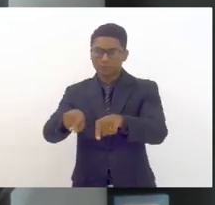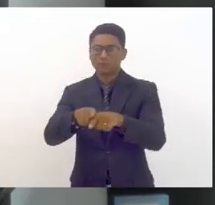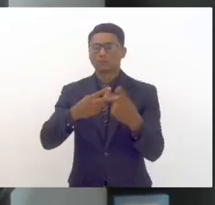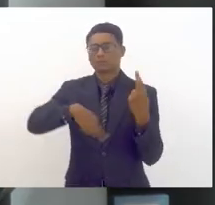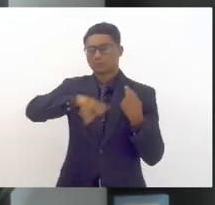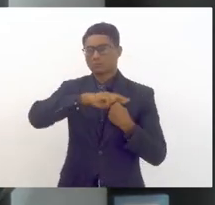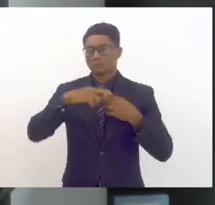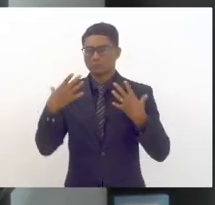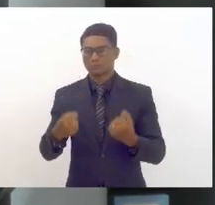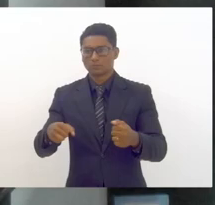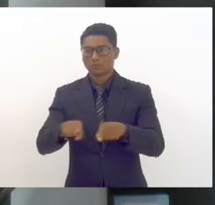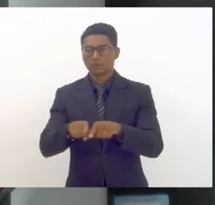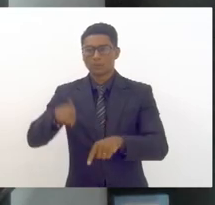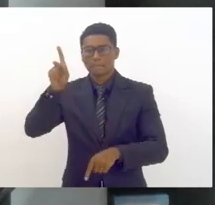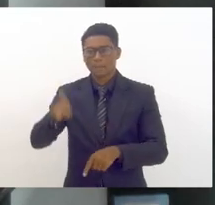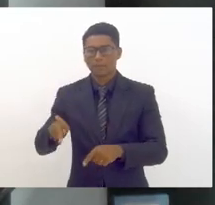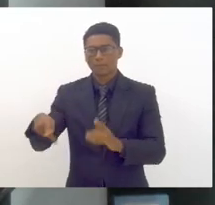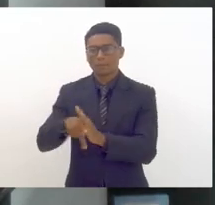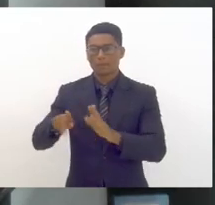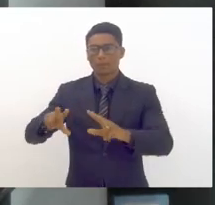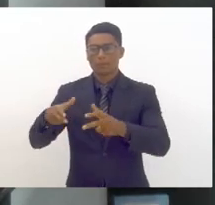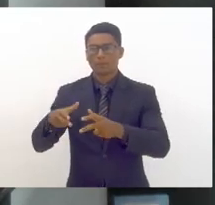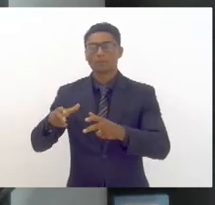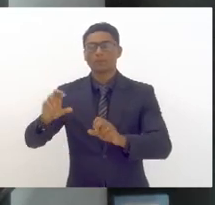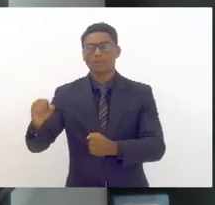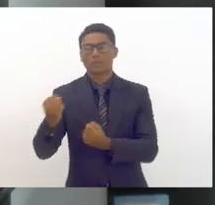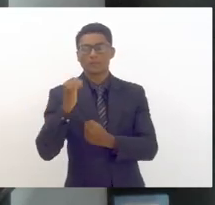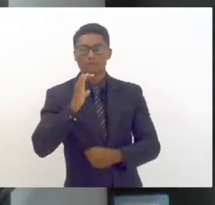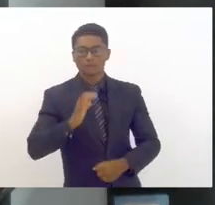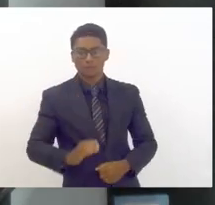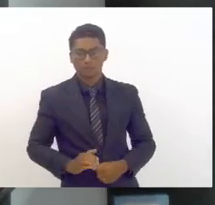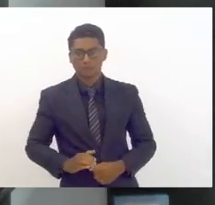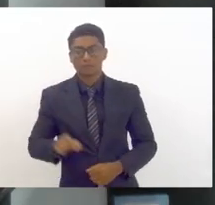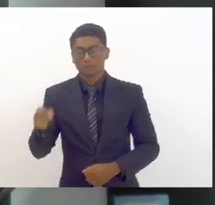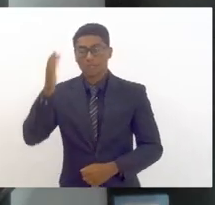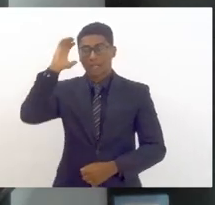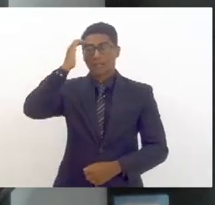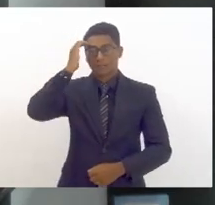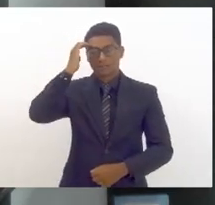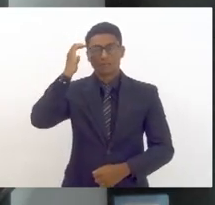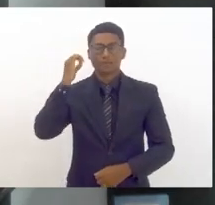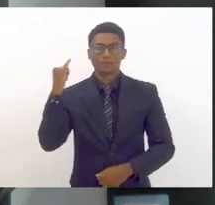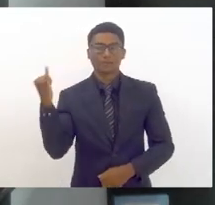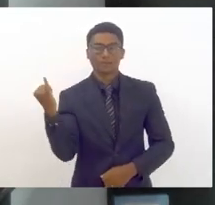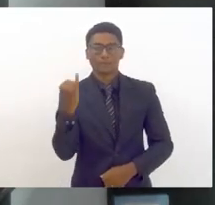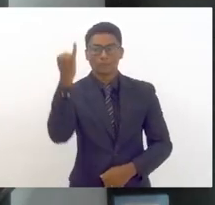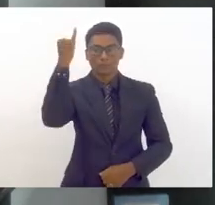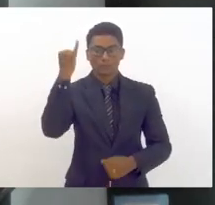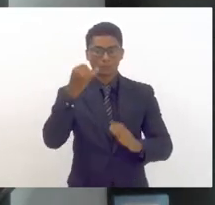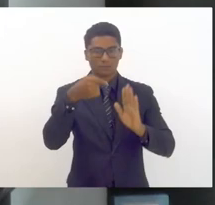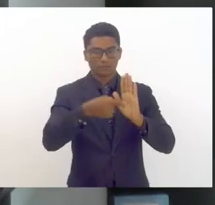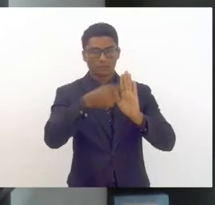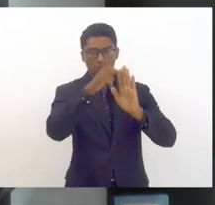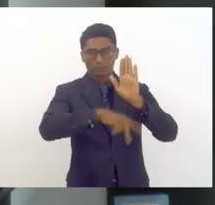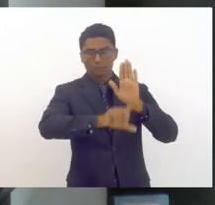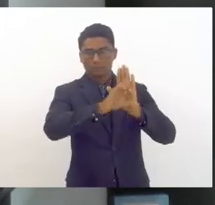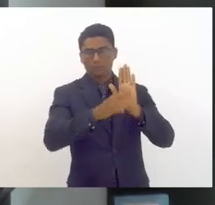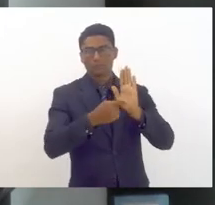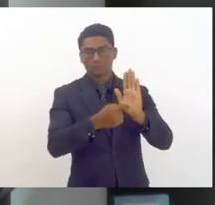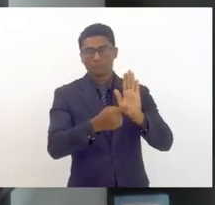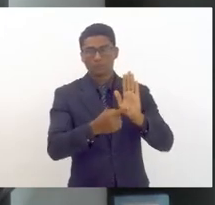é presidente da Comissão de Defesa Civil e que entendeu a importância desse projeto. Né, a